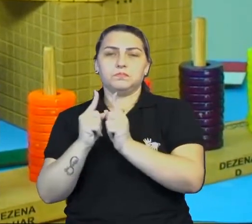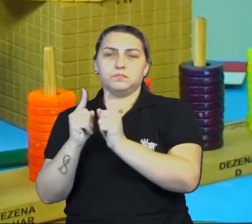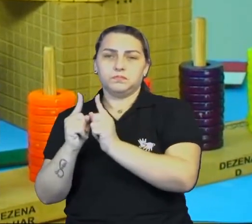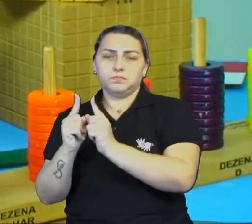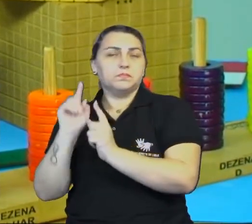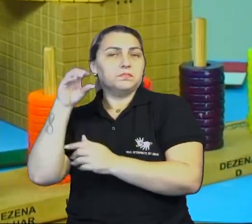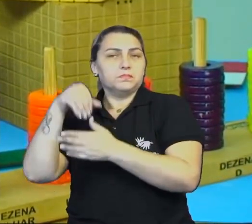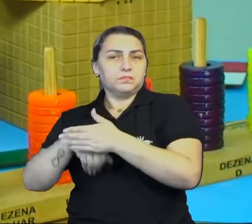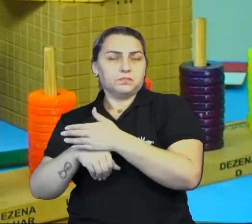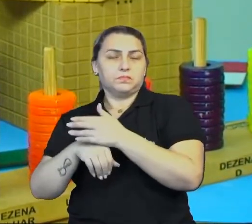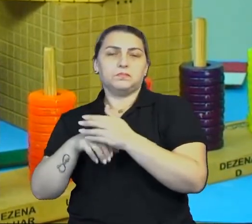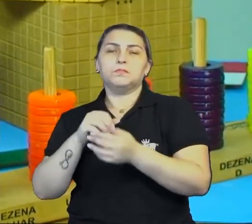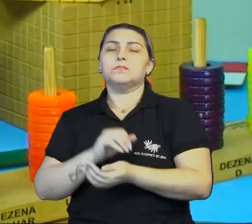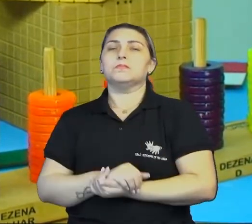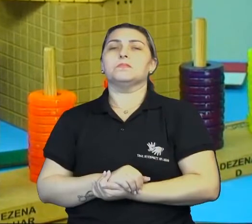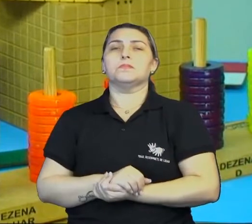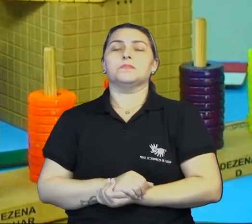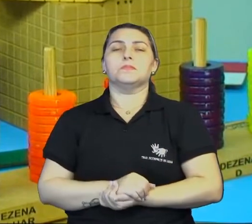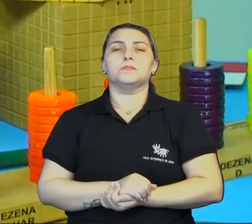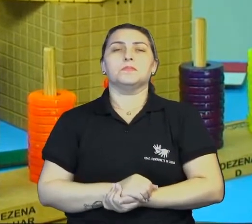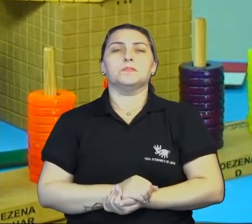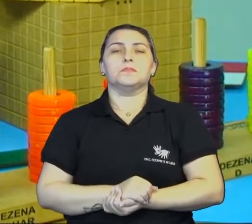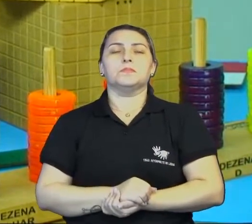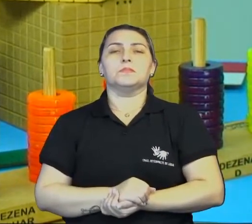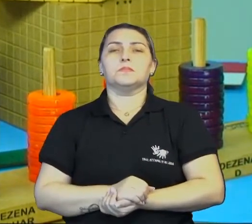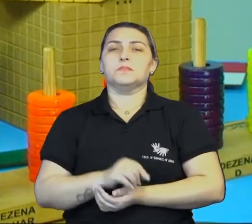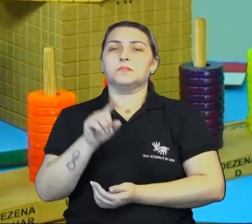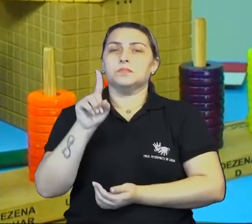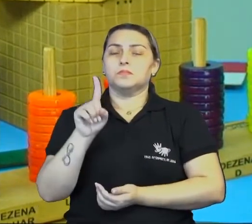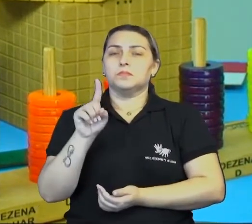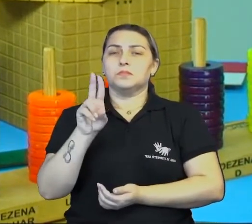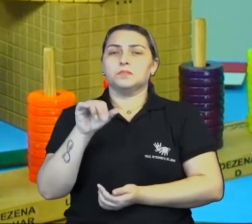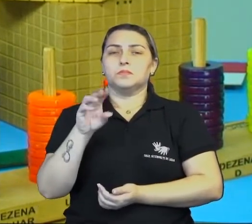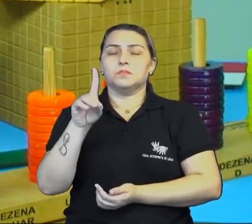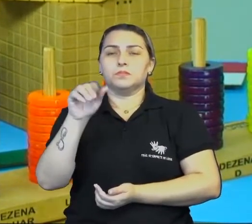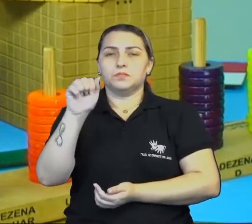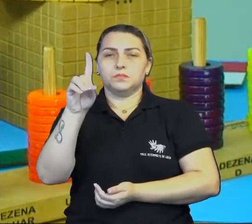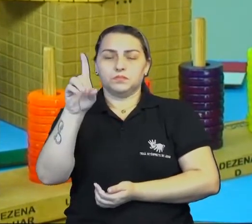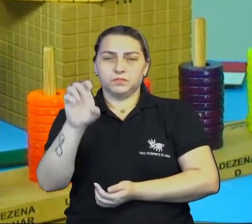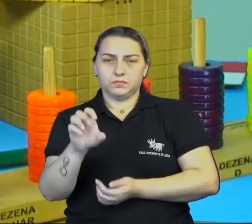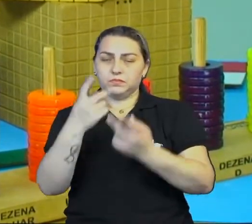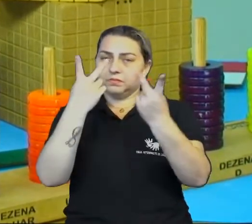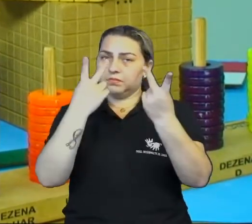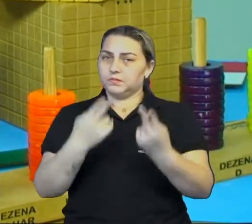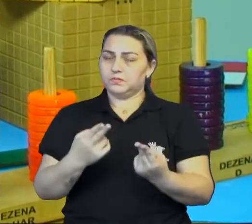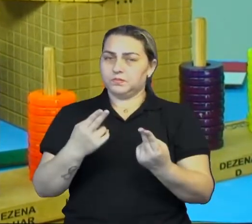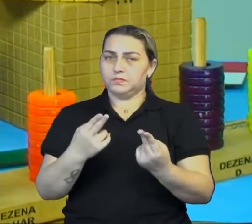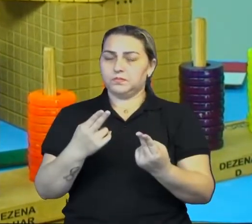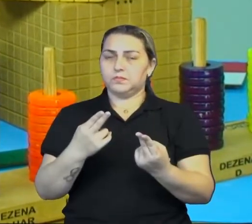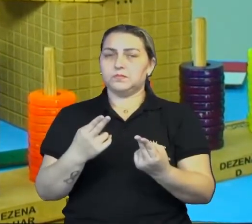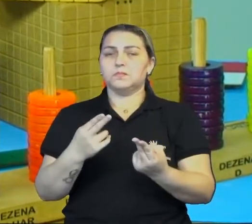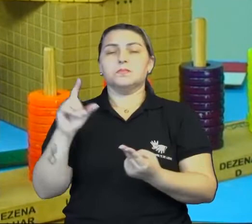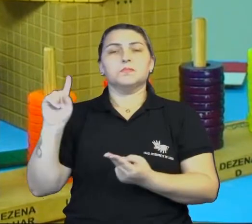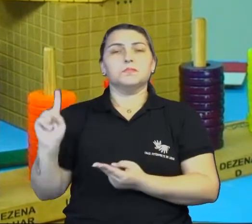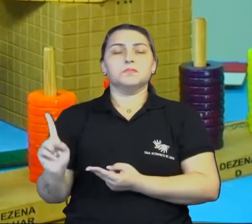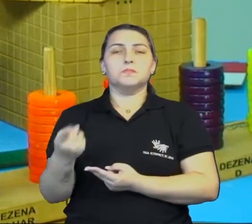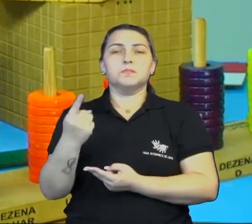que são as unidades. Ou seja, uma unidade de milhar, ela é igual a